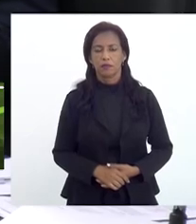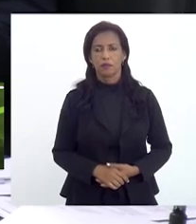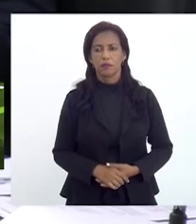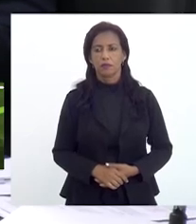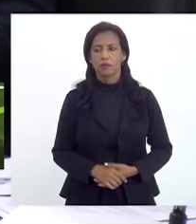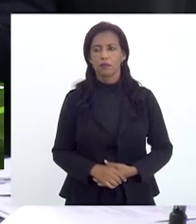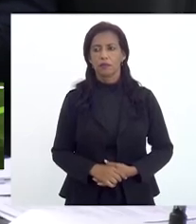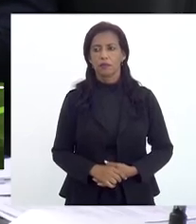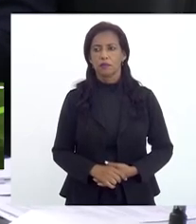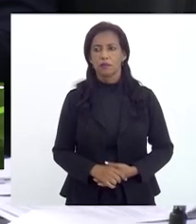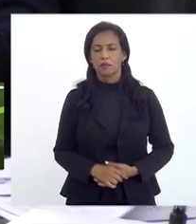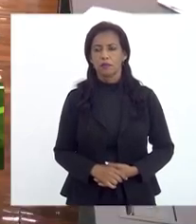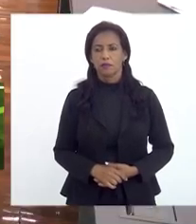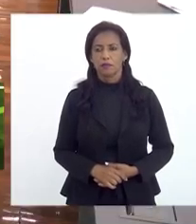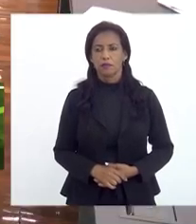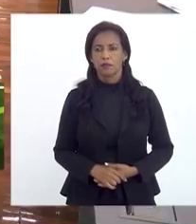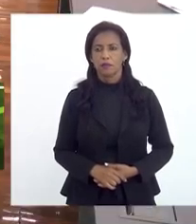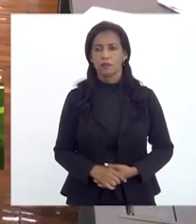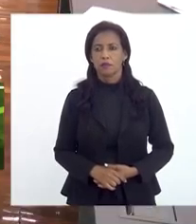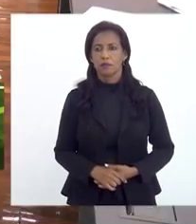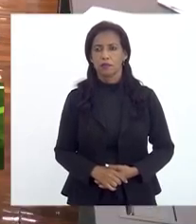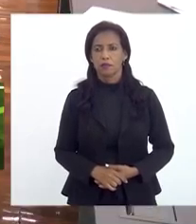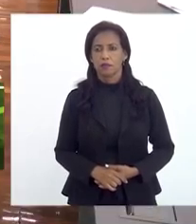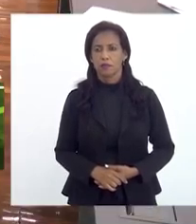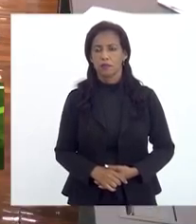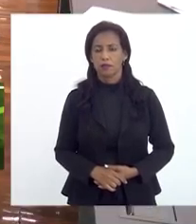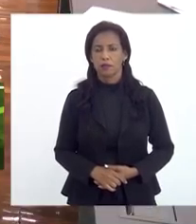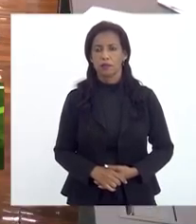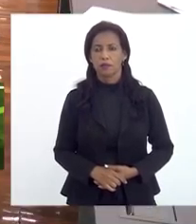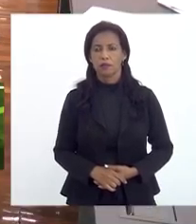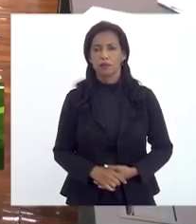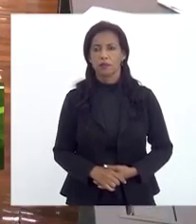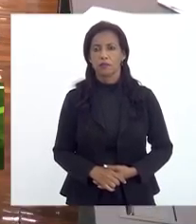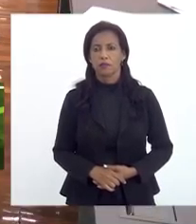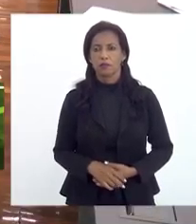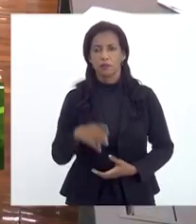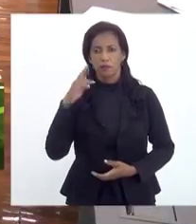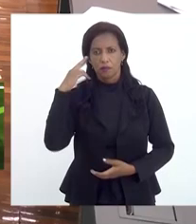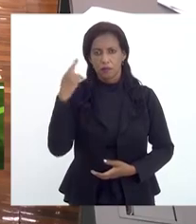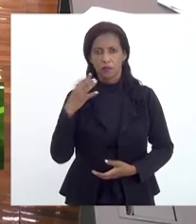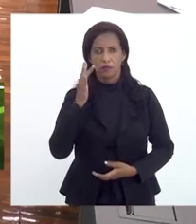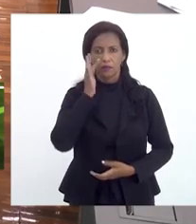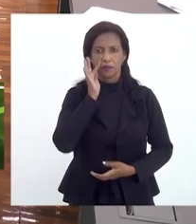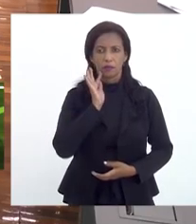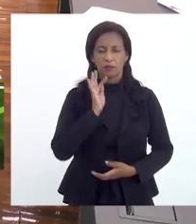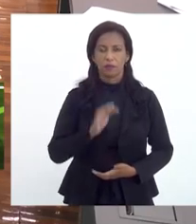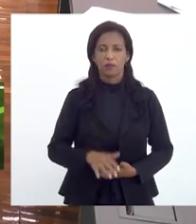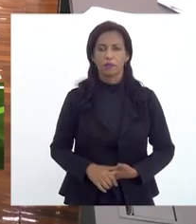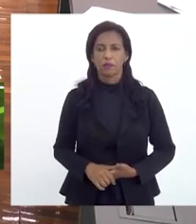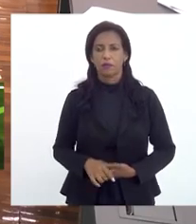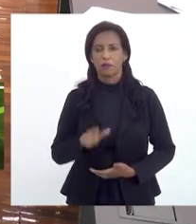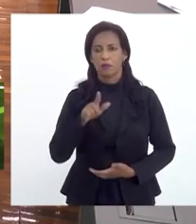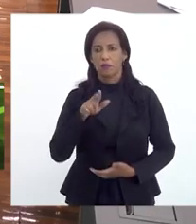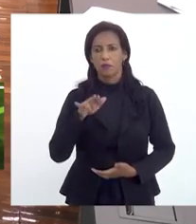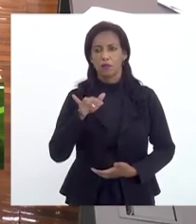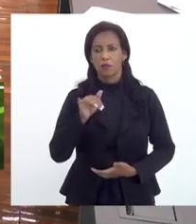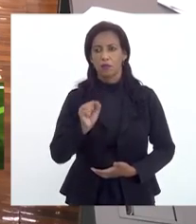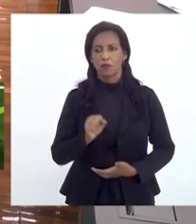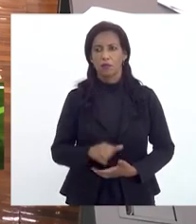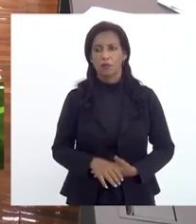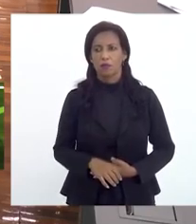Eu vou Um instante Renata Flávio Luiz